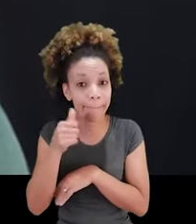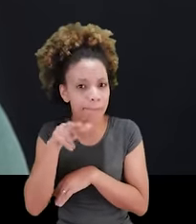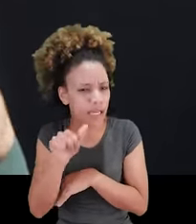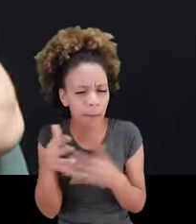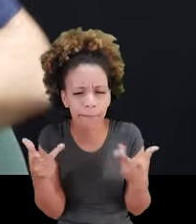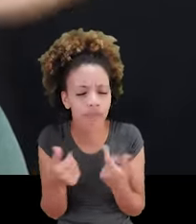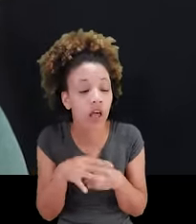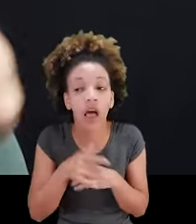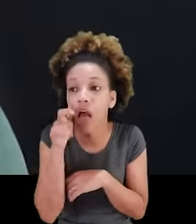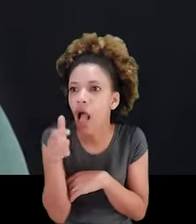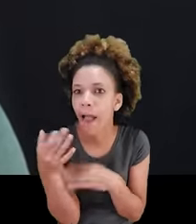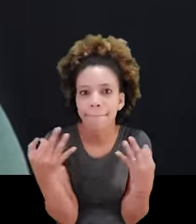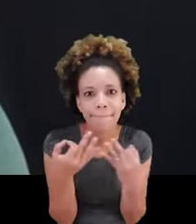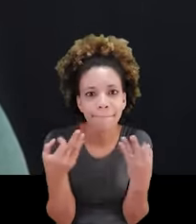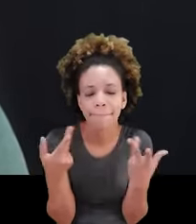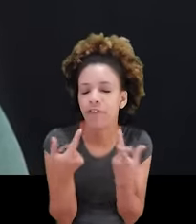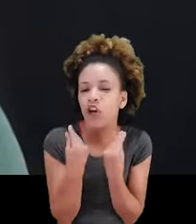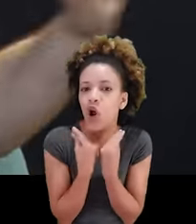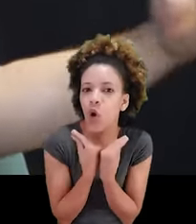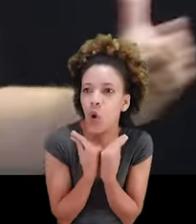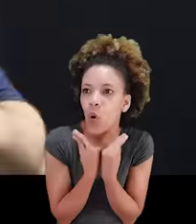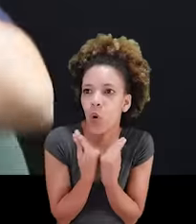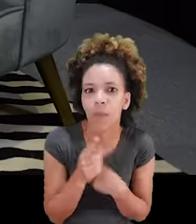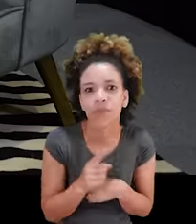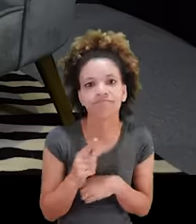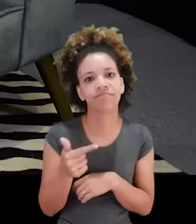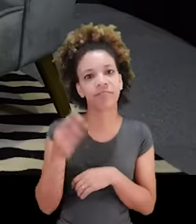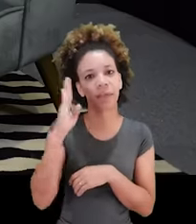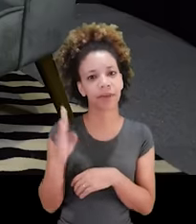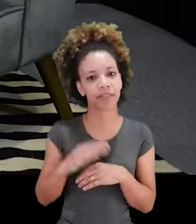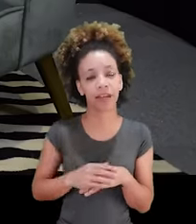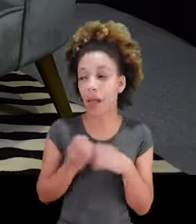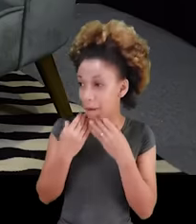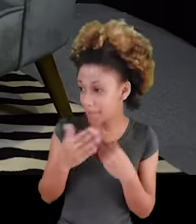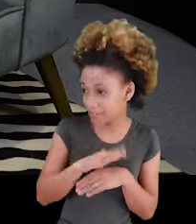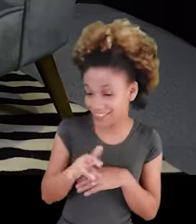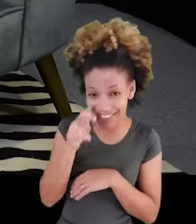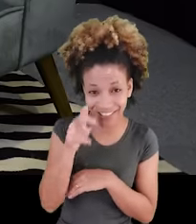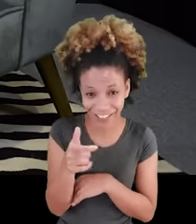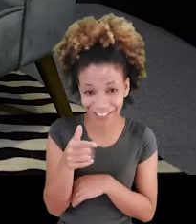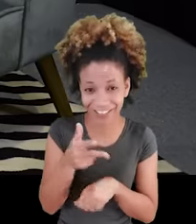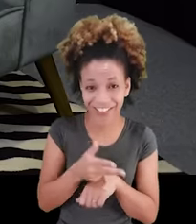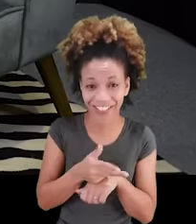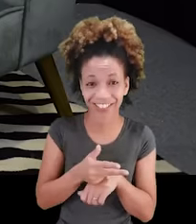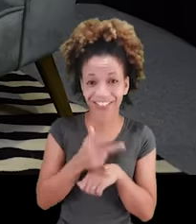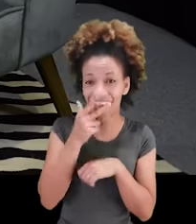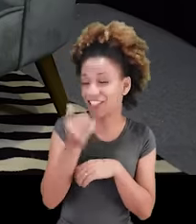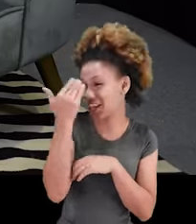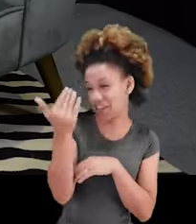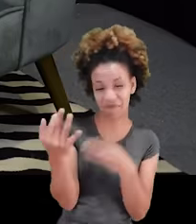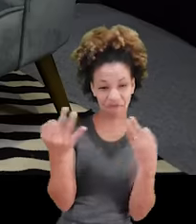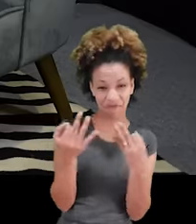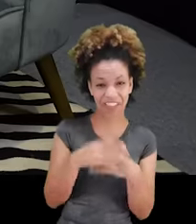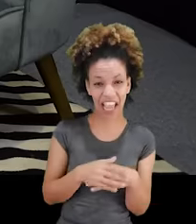eu olhei e falei: isso é genial. Como isso não tá no Brasil? A gente que é o rei dos memes. É muito bom que as pessoas assistindo esse vídeo vão achar que é um mega